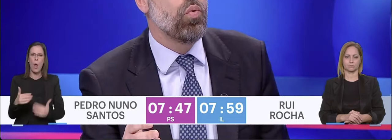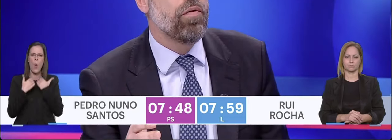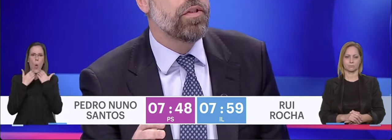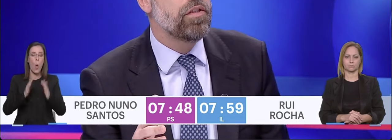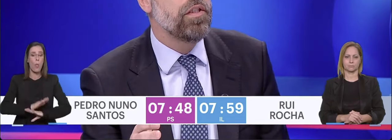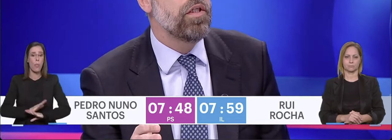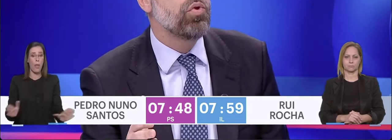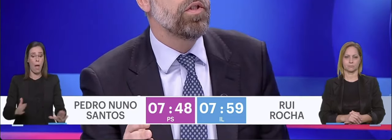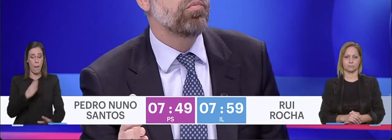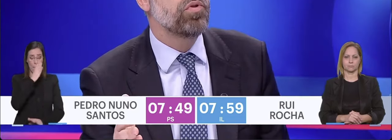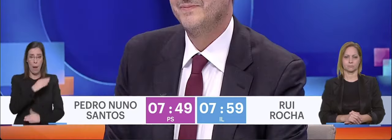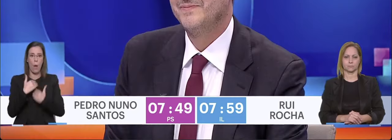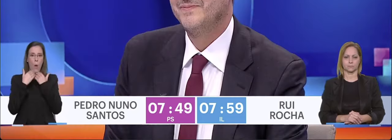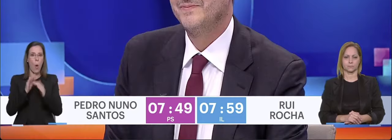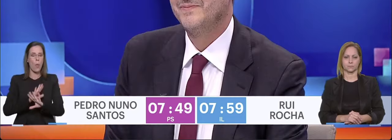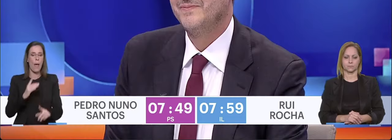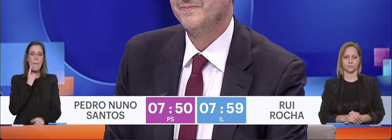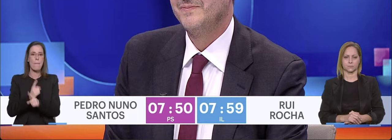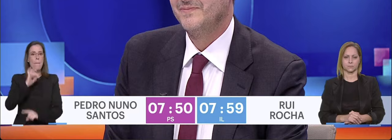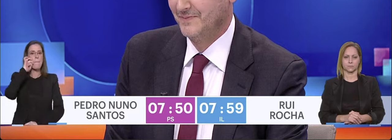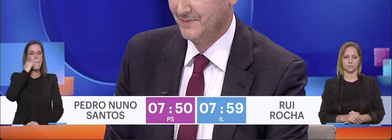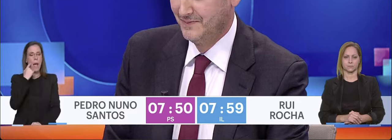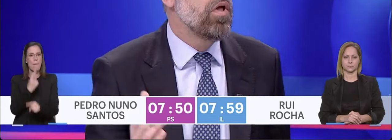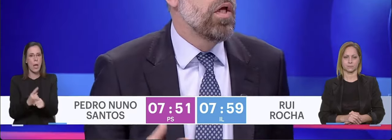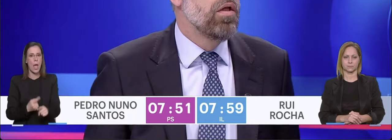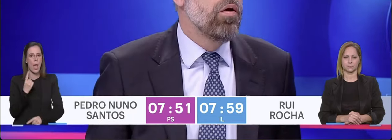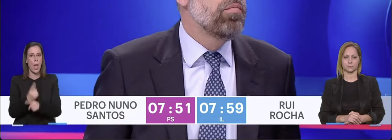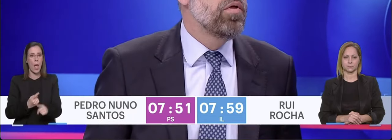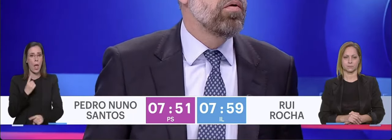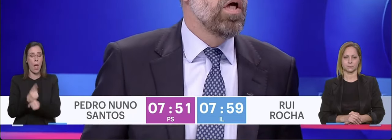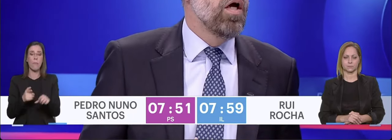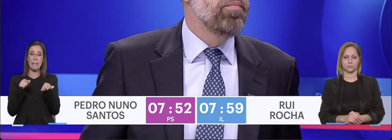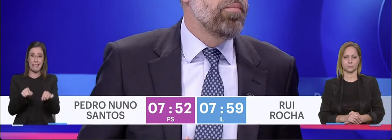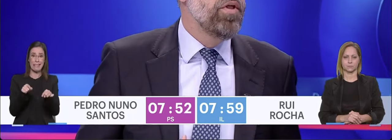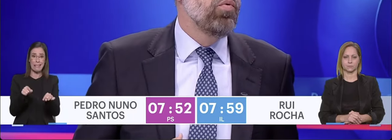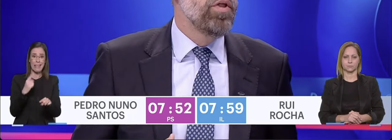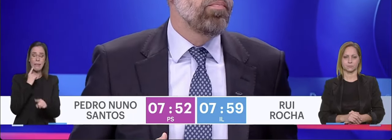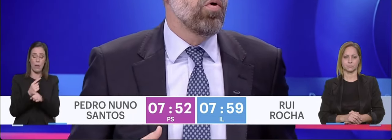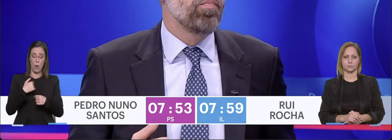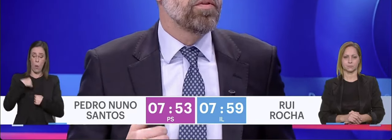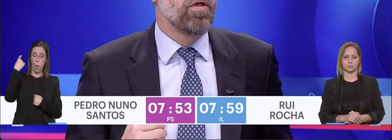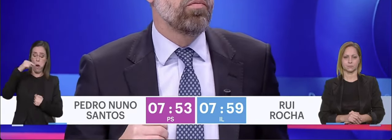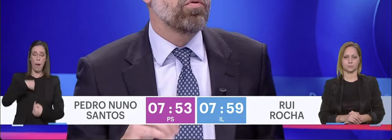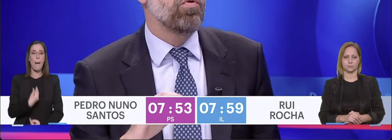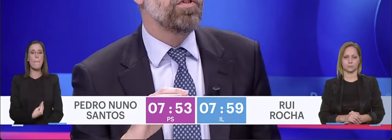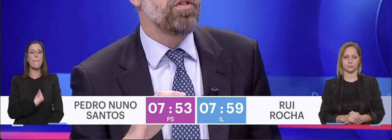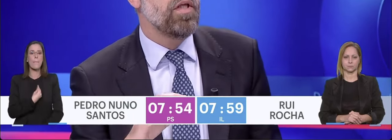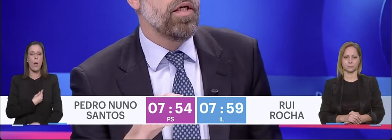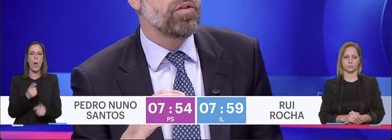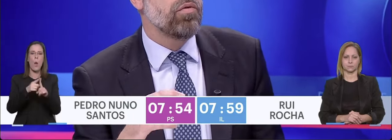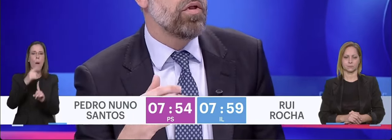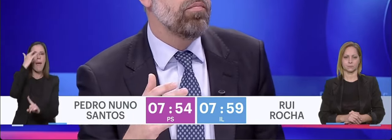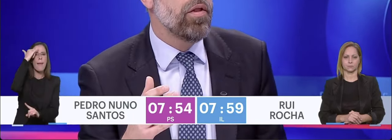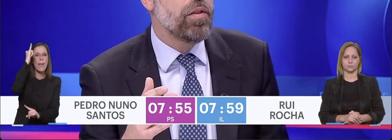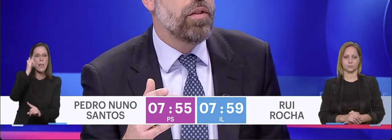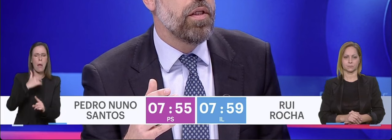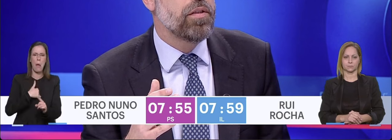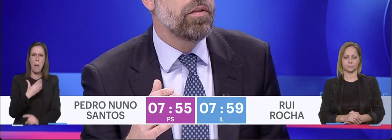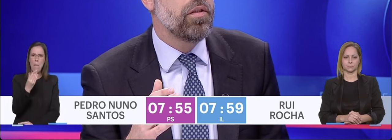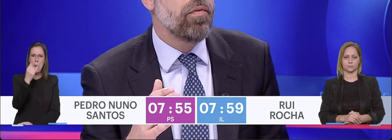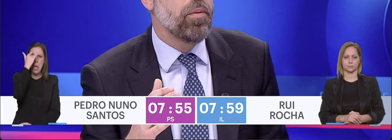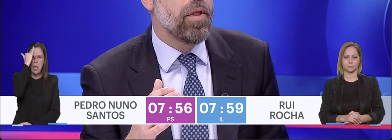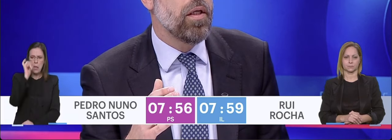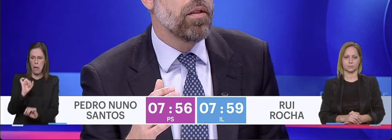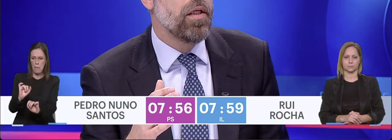sendo excluíveis atingem os mesmos de sempre e sobre isso não me a minha única preocupação não são as ideias Eu não tenho medo das